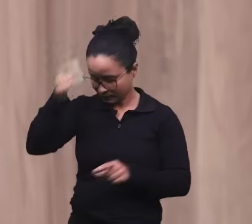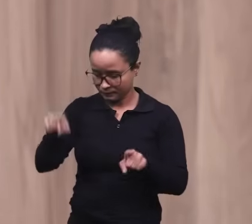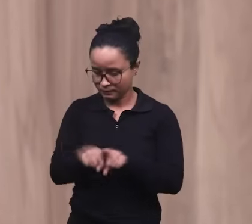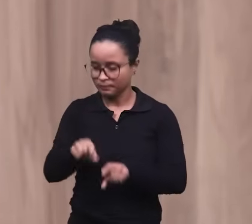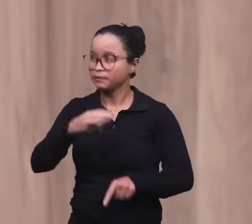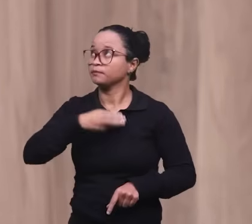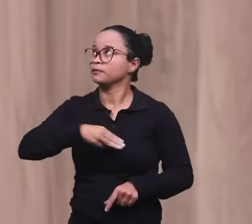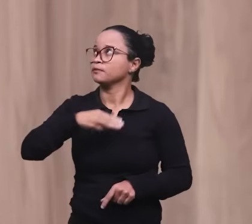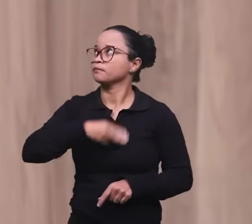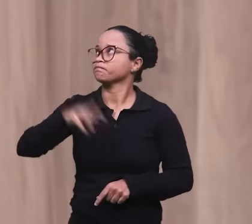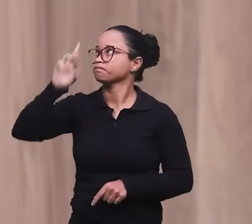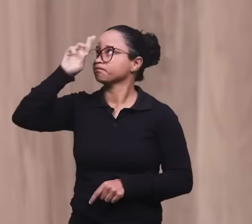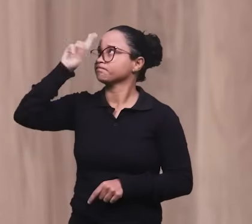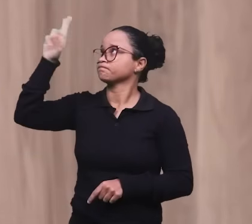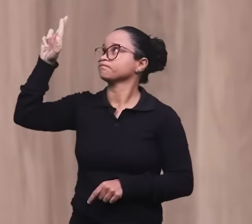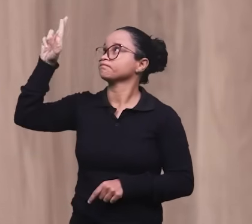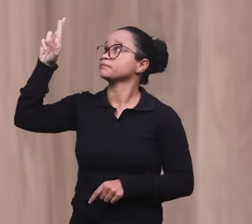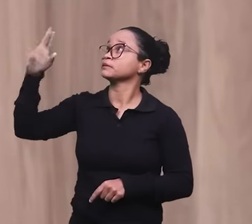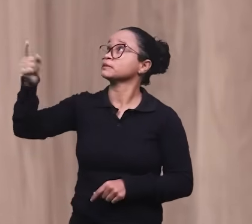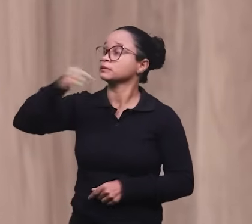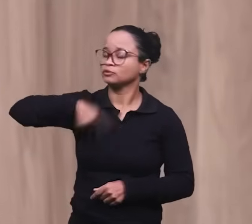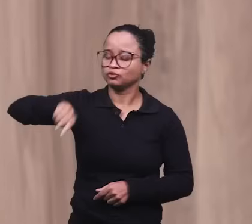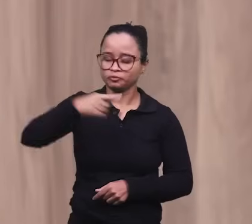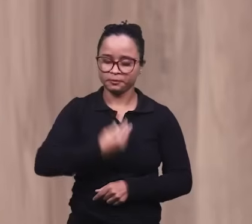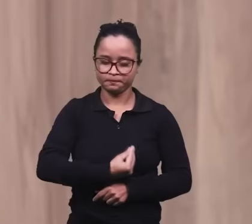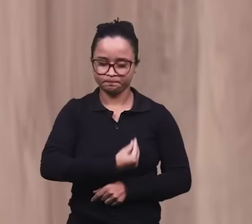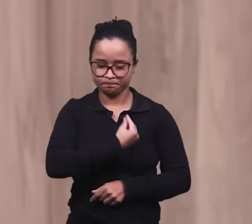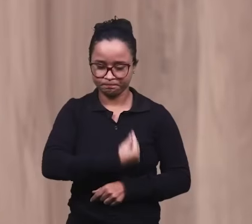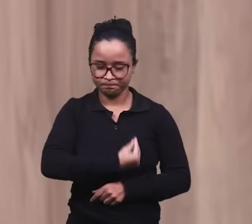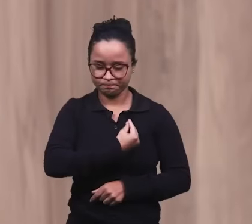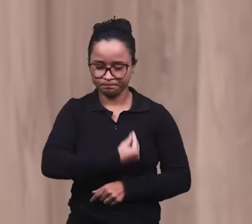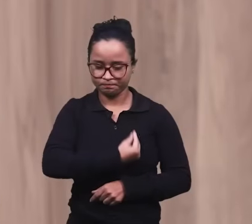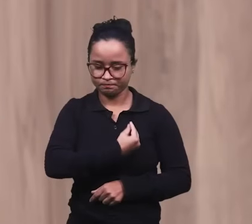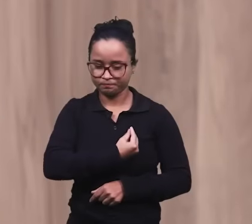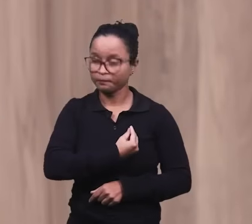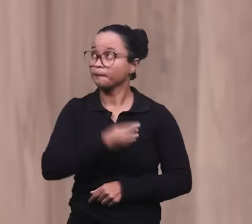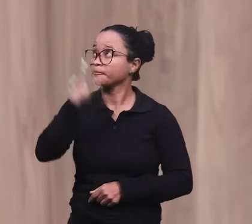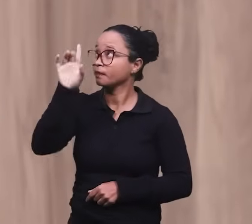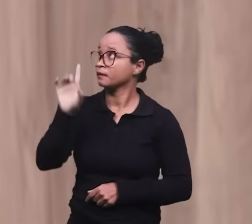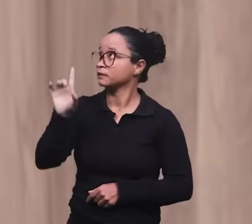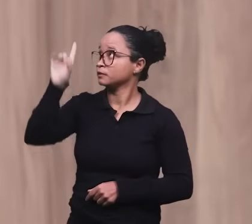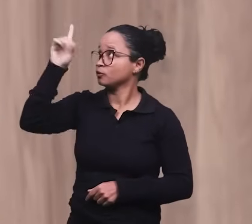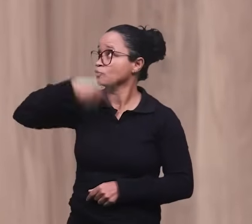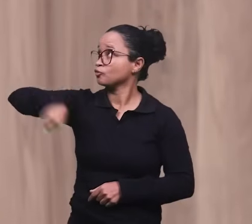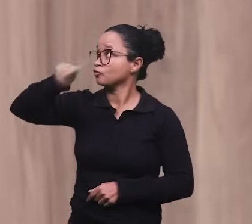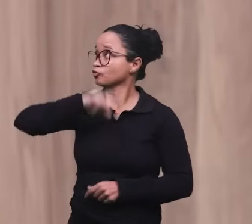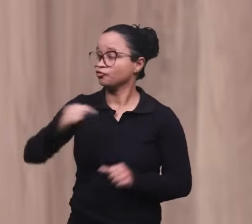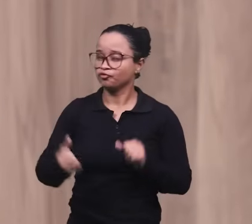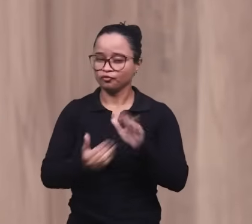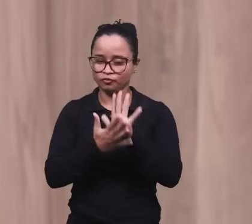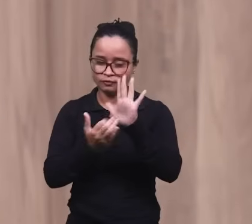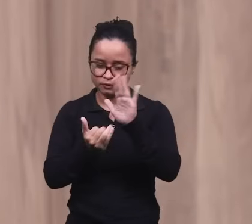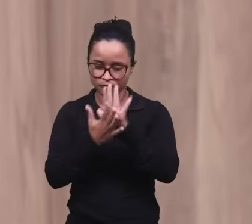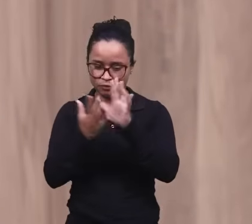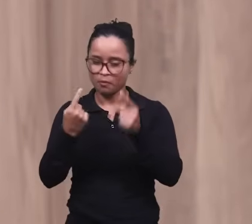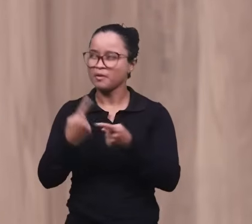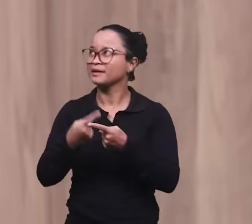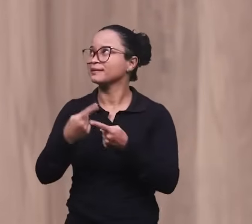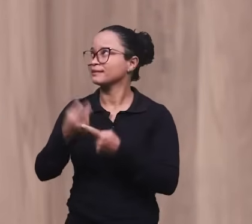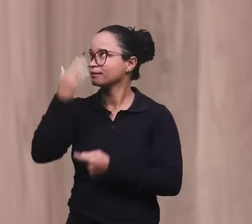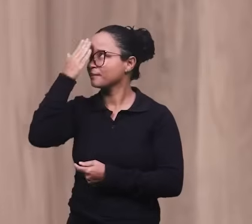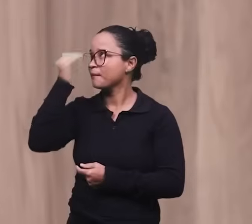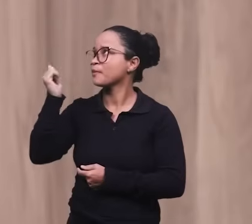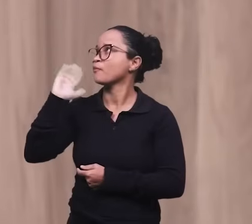misericórdia, que tem sido sobre as nossas vidas. Nosso Deus, nós Te louvamos porque sabemos que a